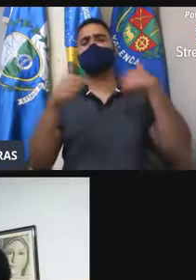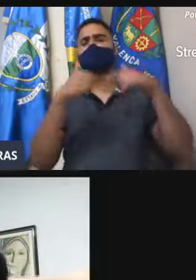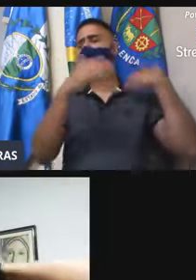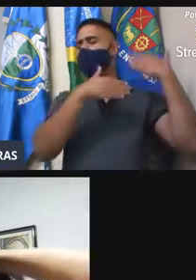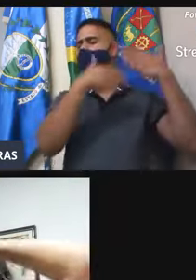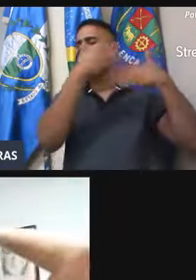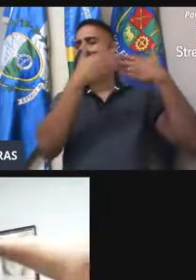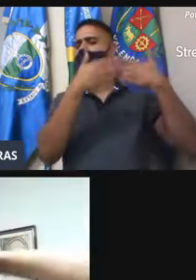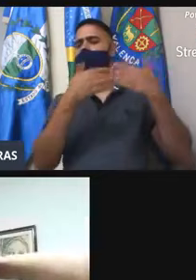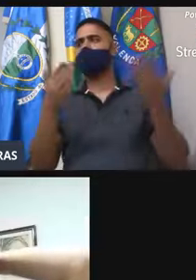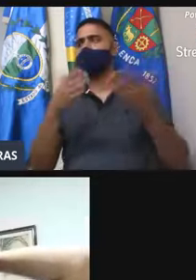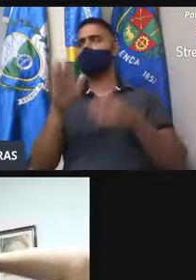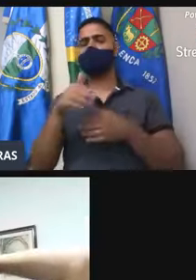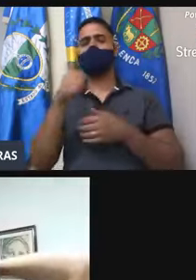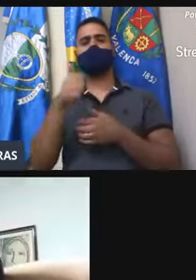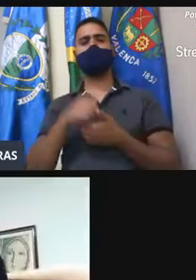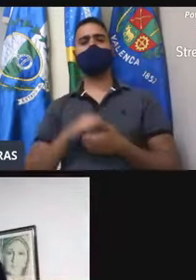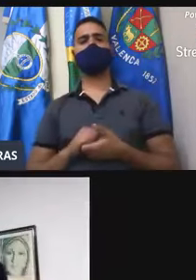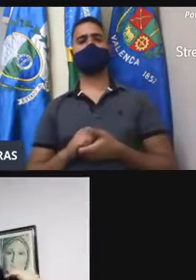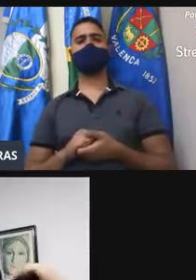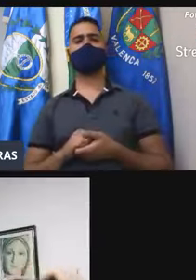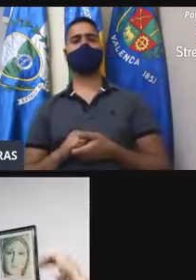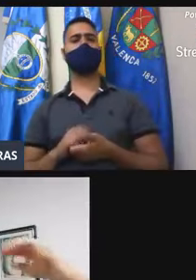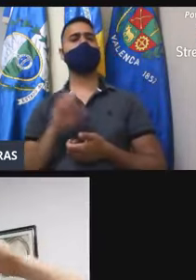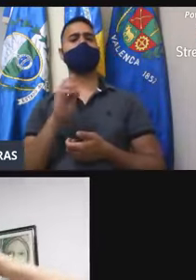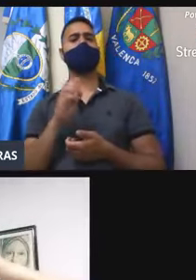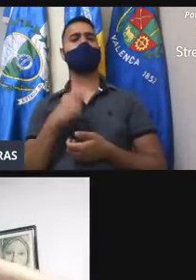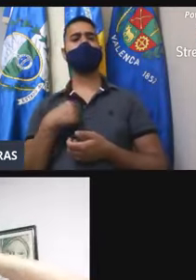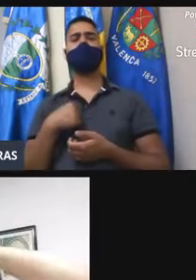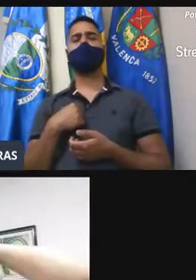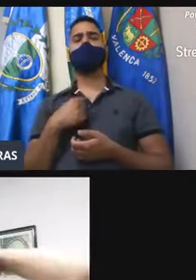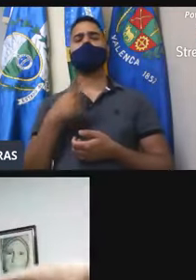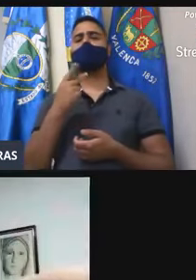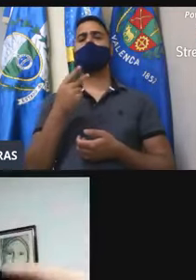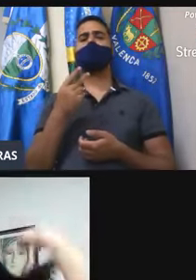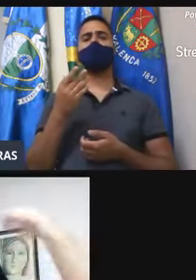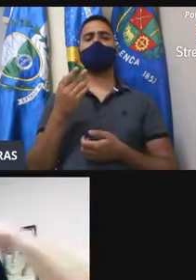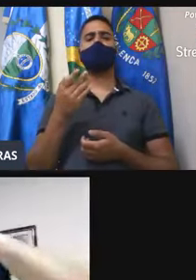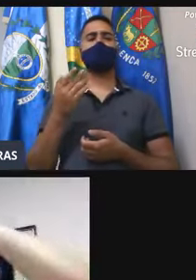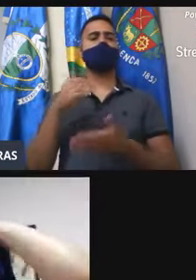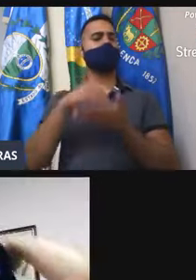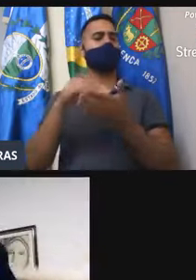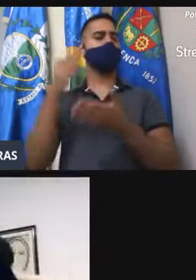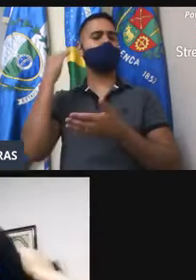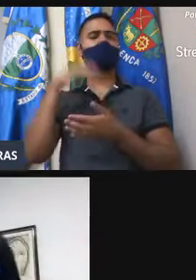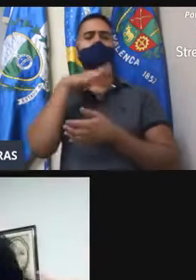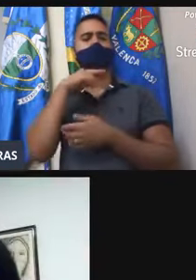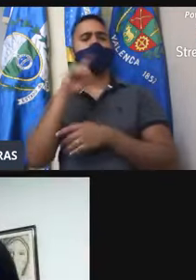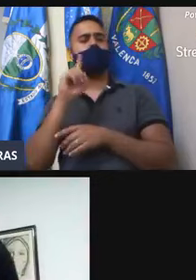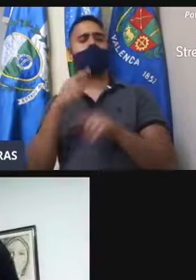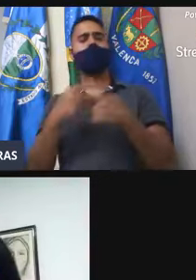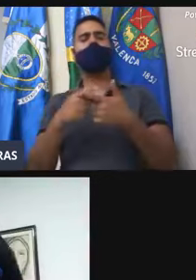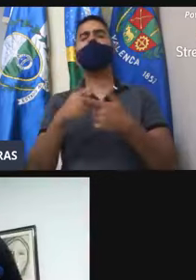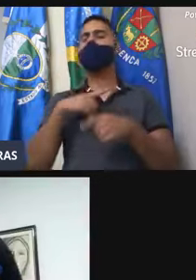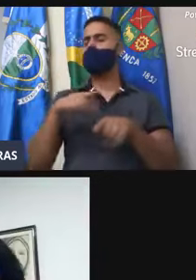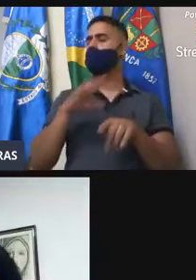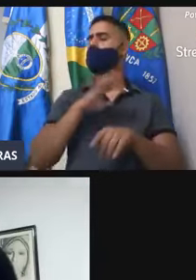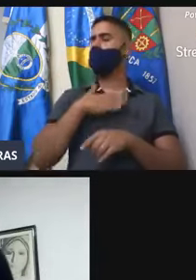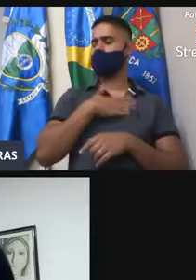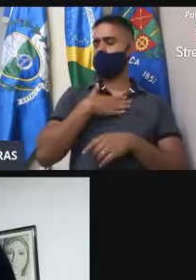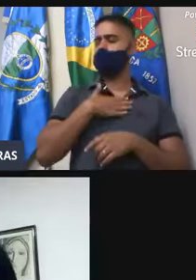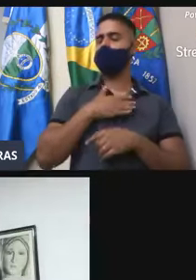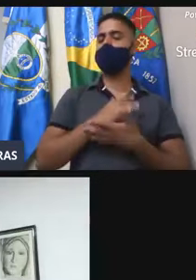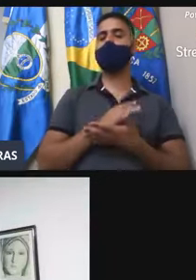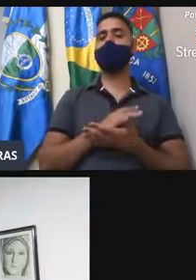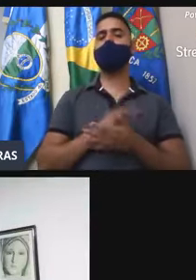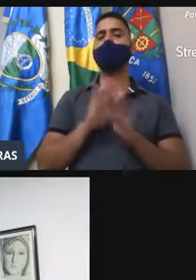da secretaria. E não é querer colocar demérito na antiga secretária, não, porque também tenho apreço por ela,